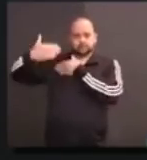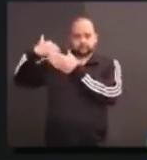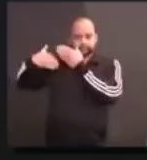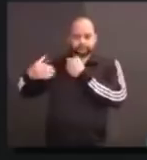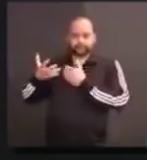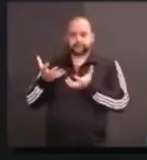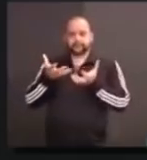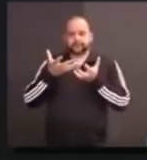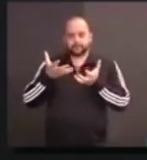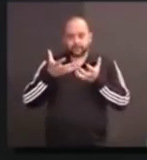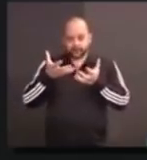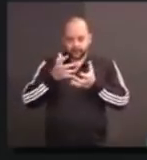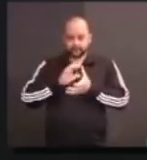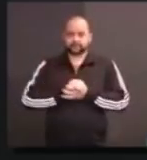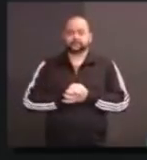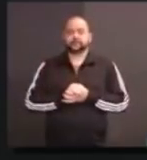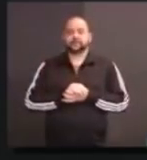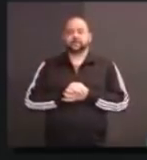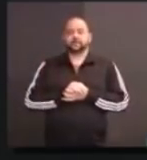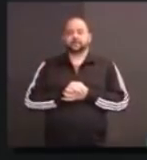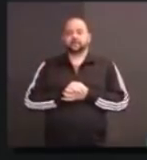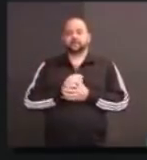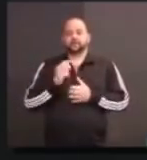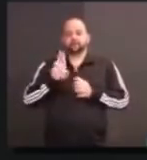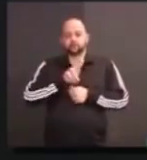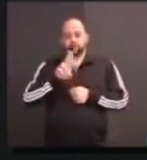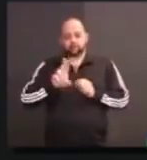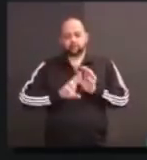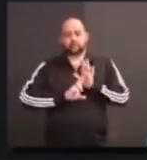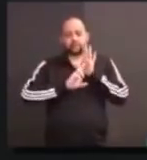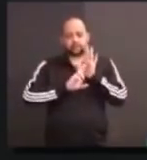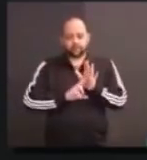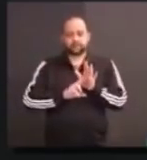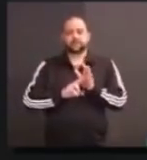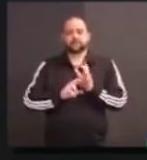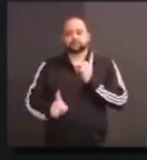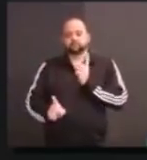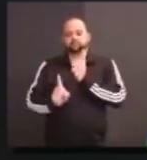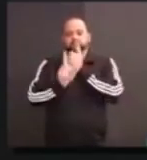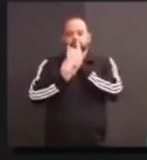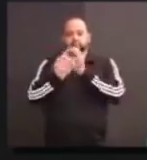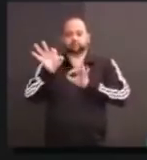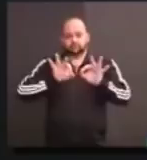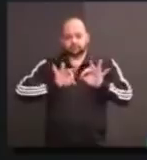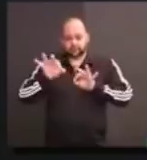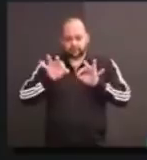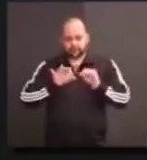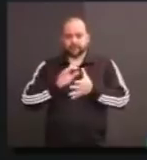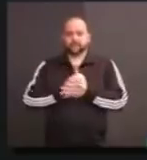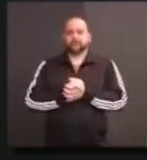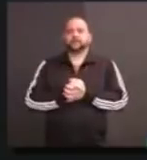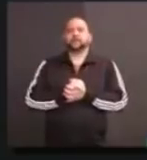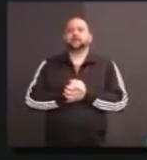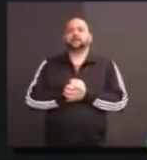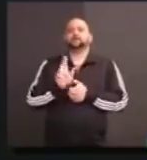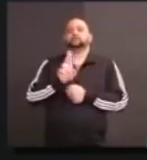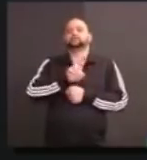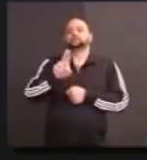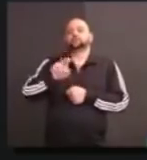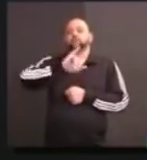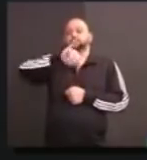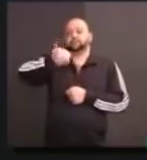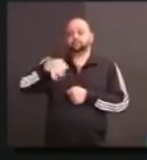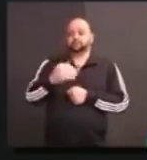queremos, em nome do encontro, em nosso nome, em nome do John,